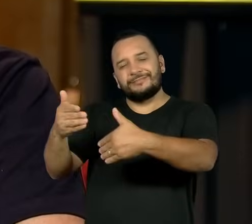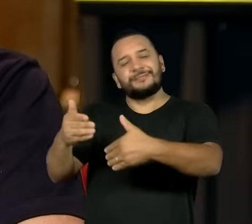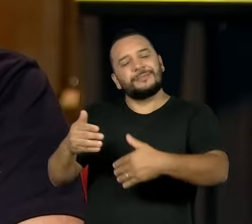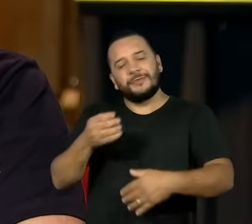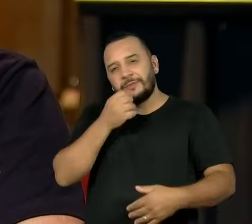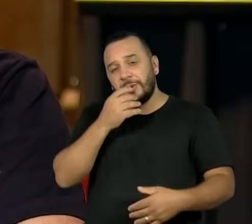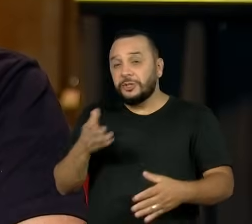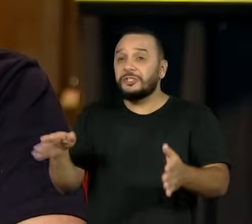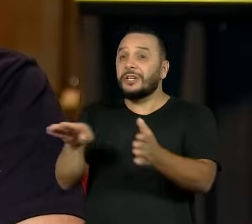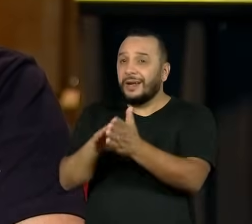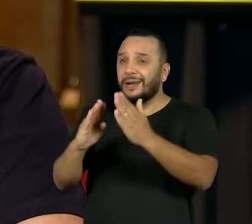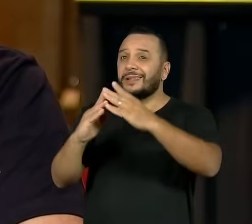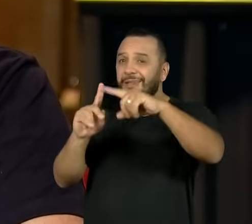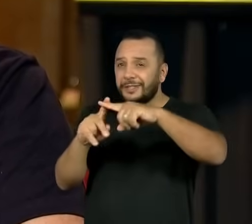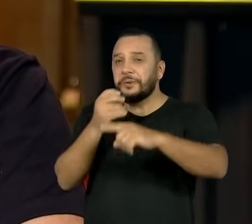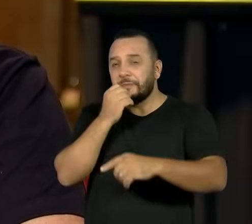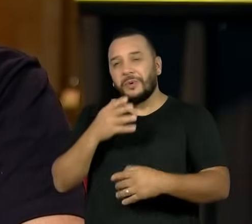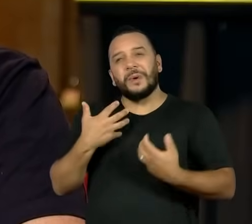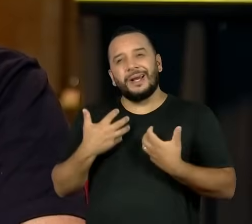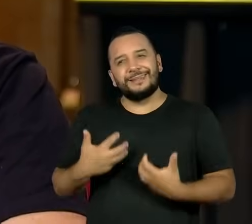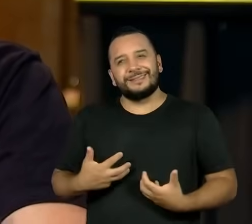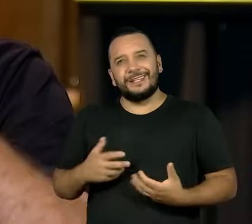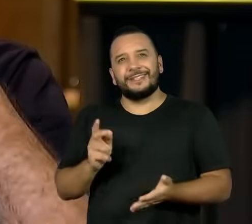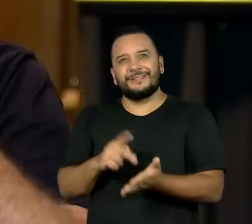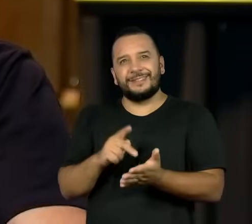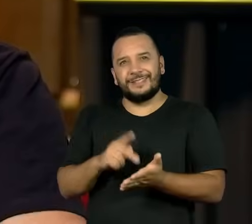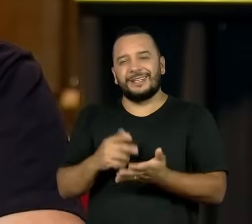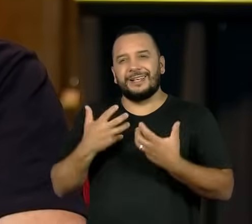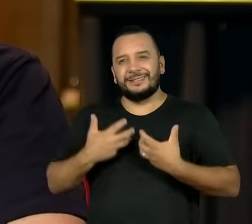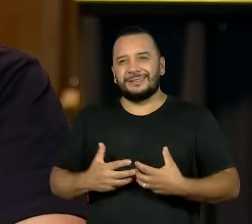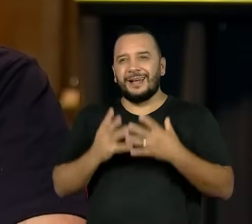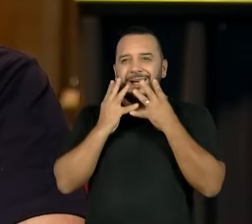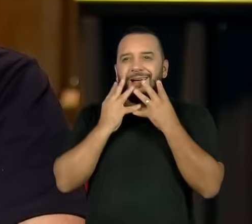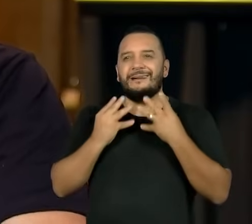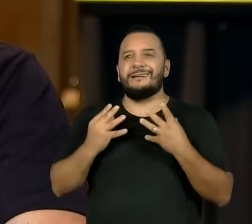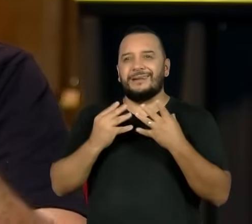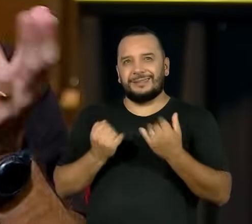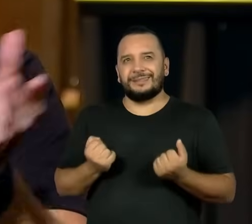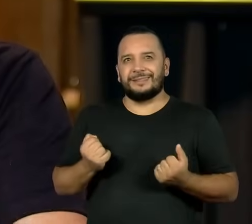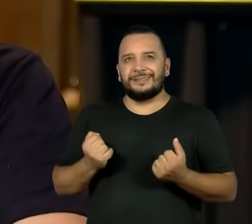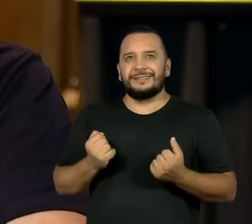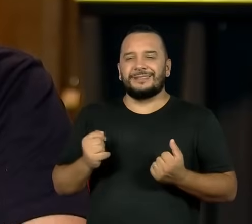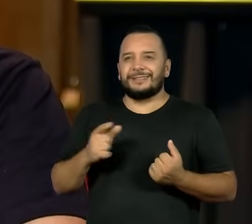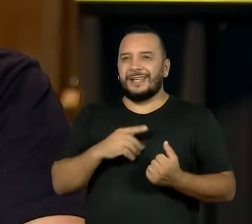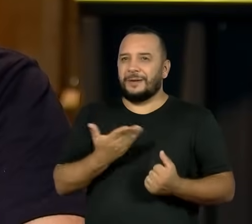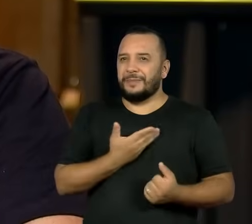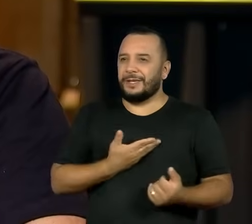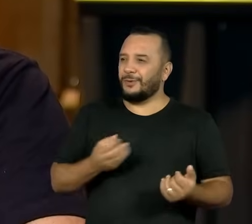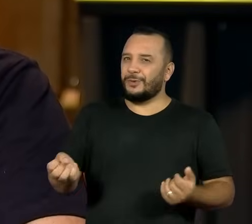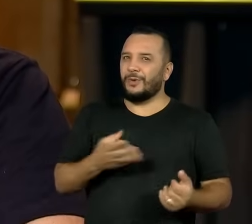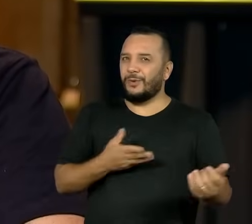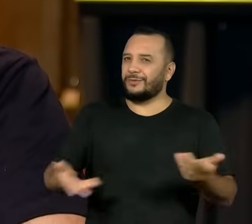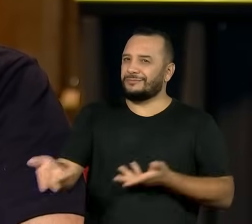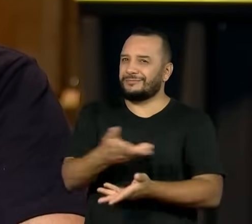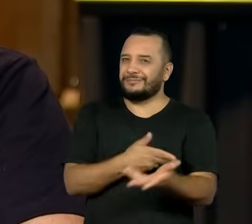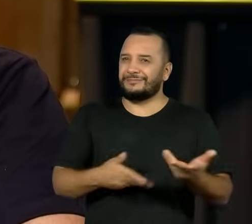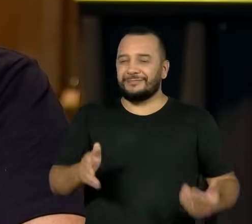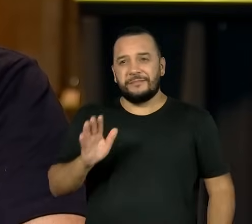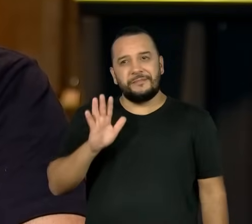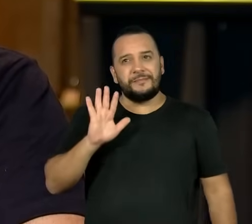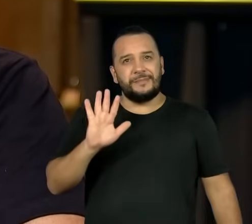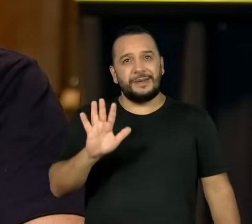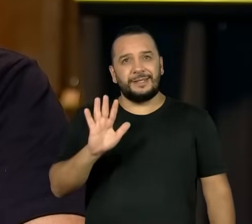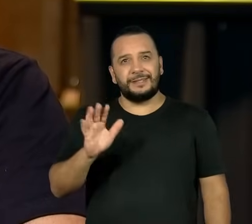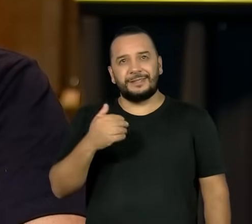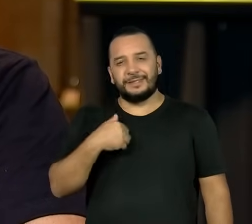uma maravilha. Cansado pra caramba, barbado, cheio de novas amizades e tal. Mas